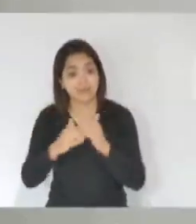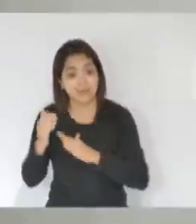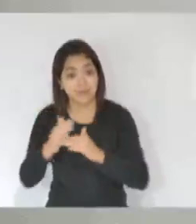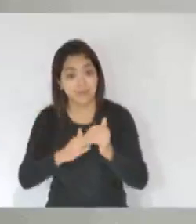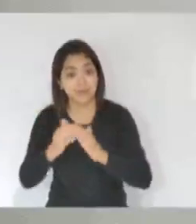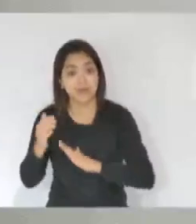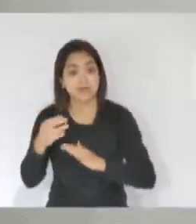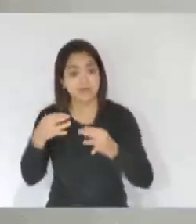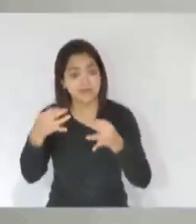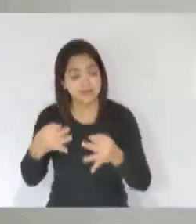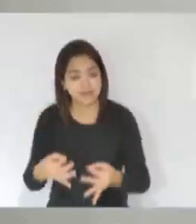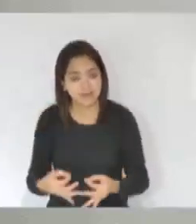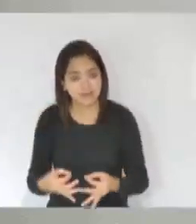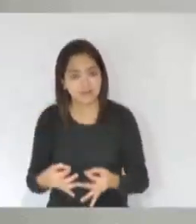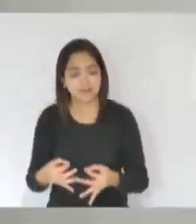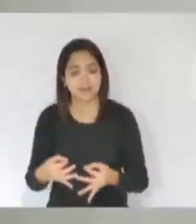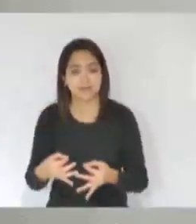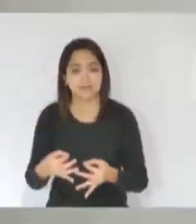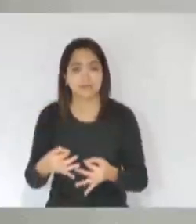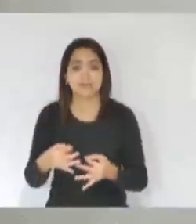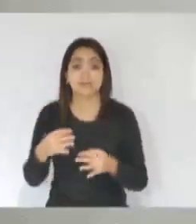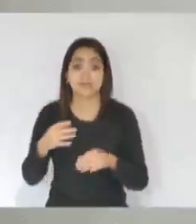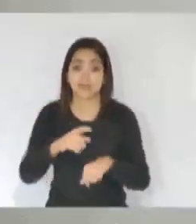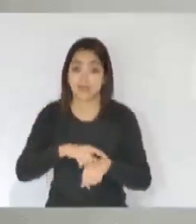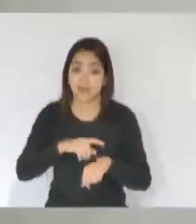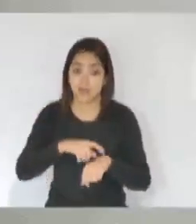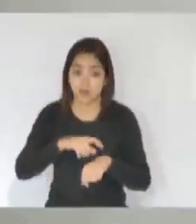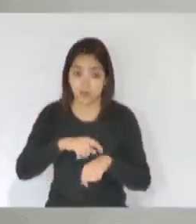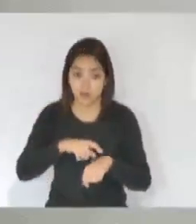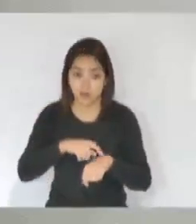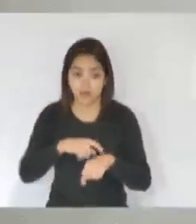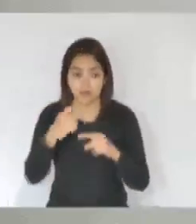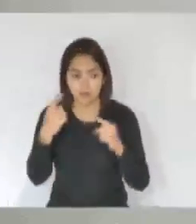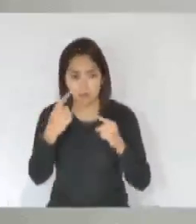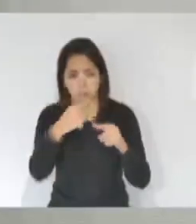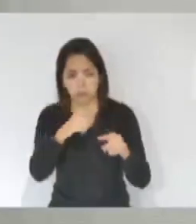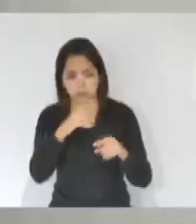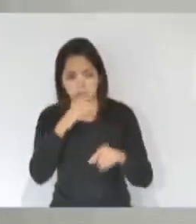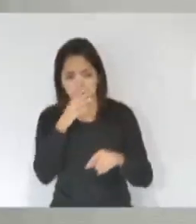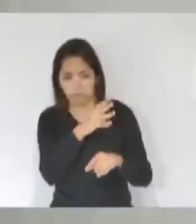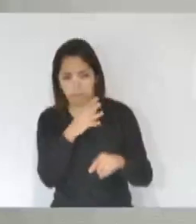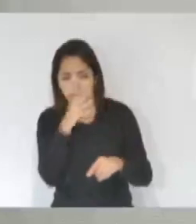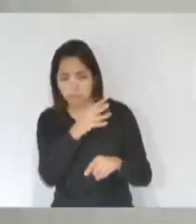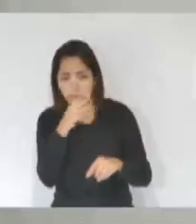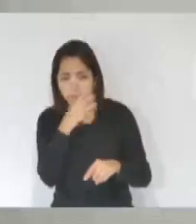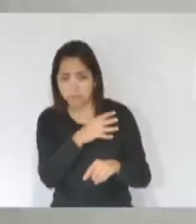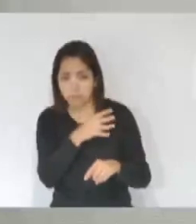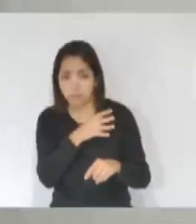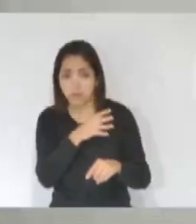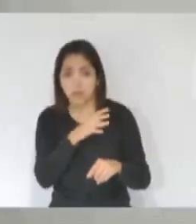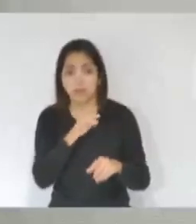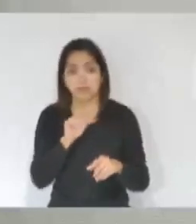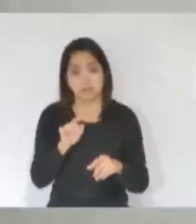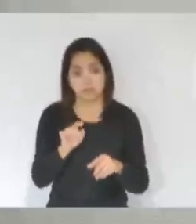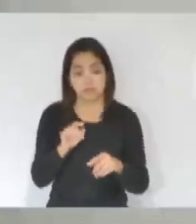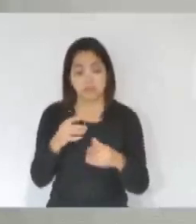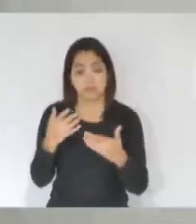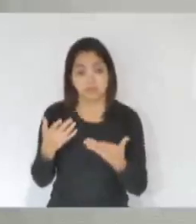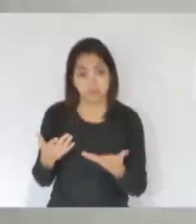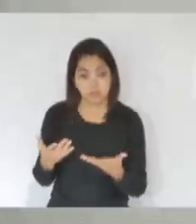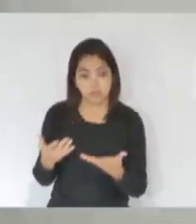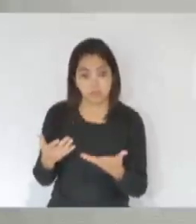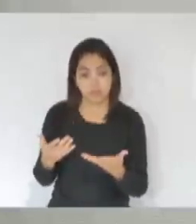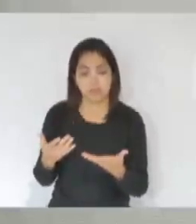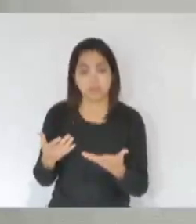lícita. Então, na hora que se quer detonar por parte de um grupo bem explícito o